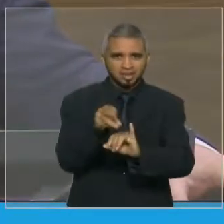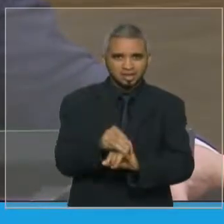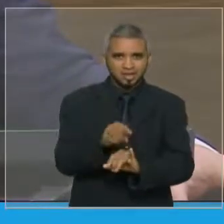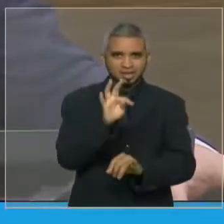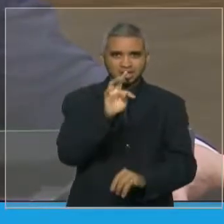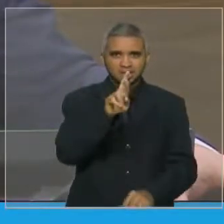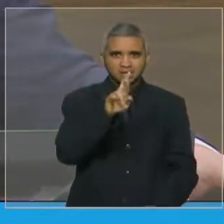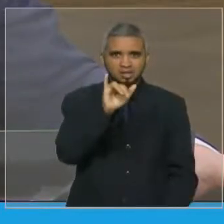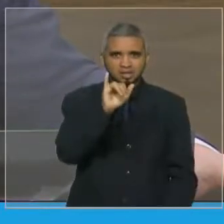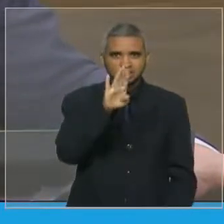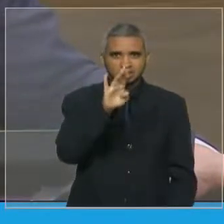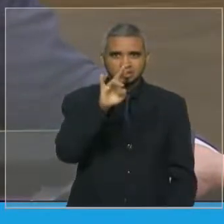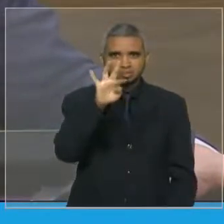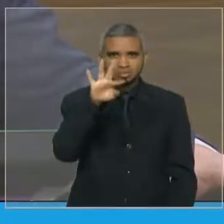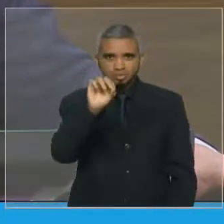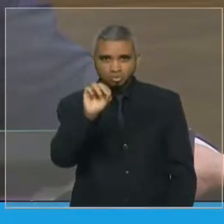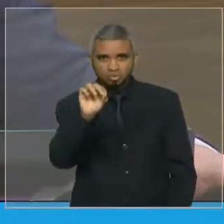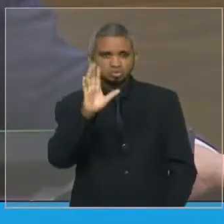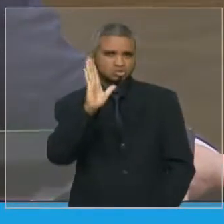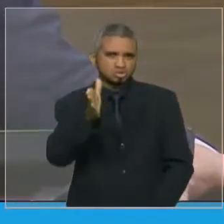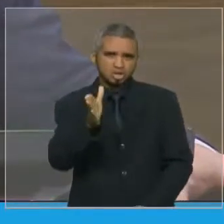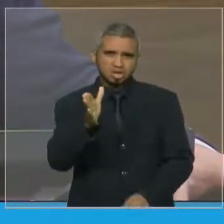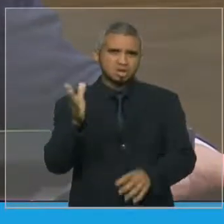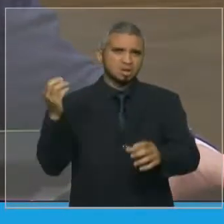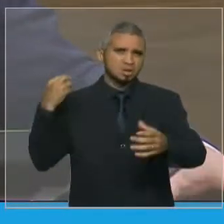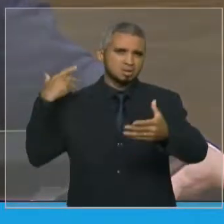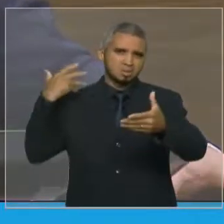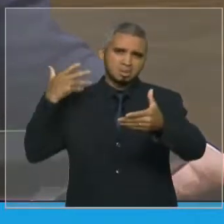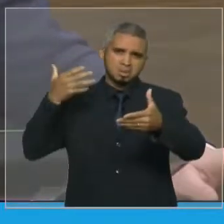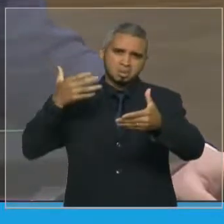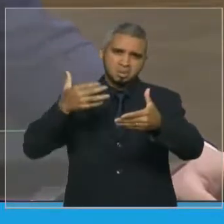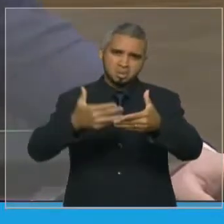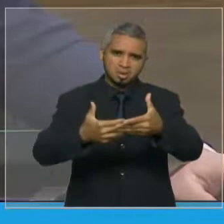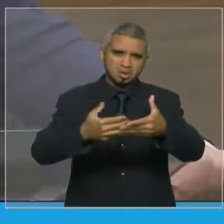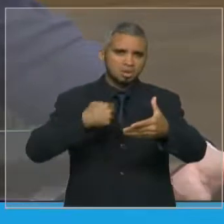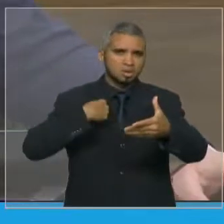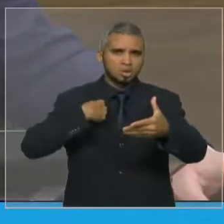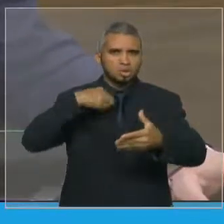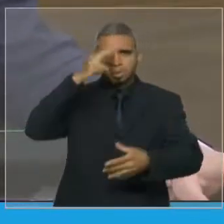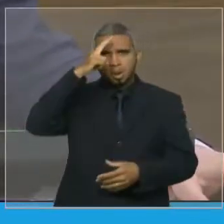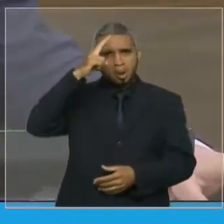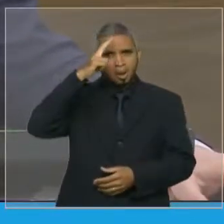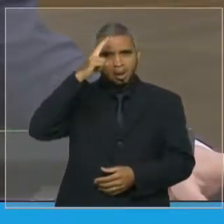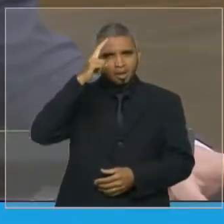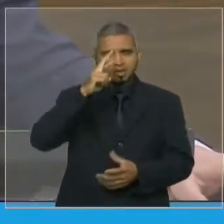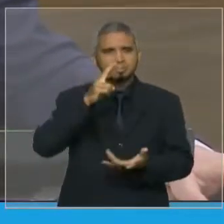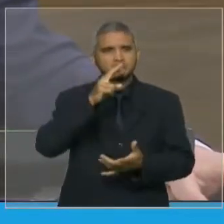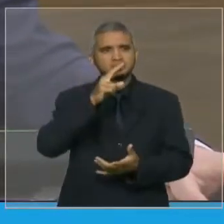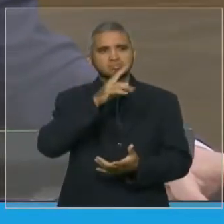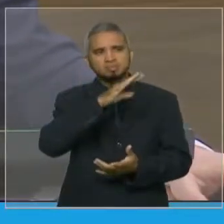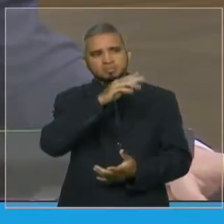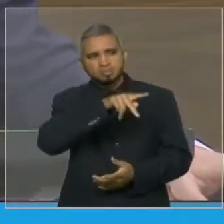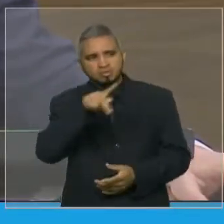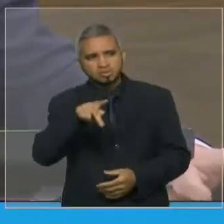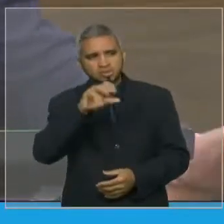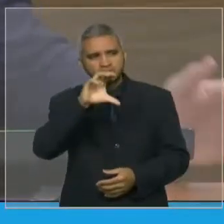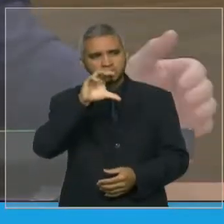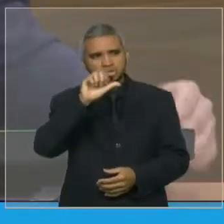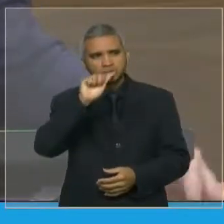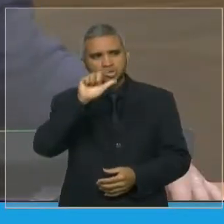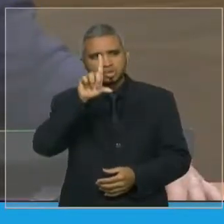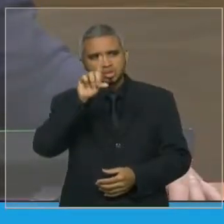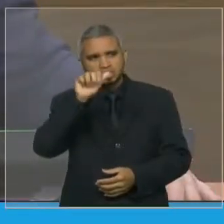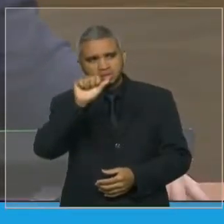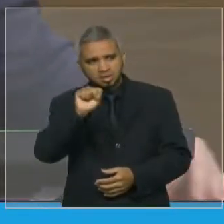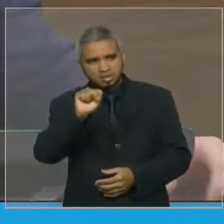vem de muito longe, eu já não me lembro mais, professor Caldas, assim, não lembro mais,